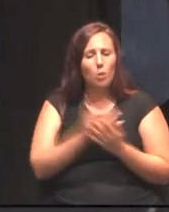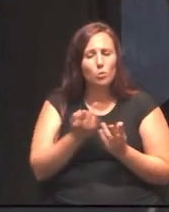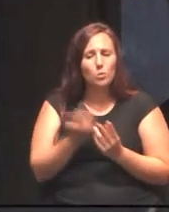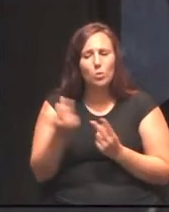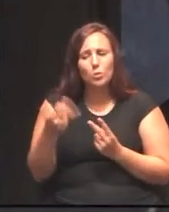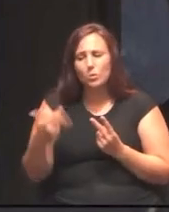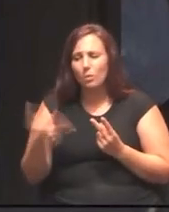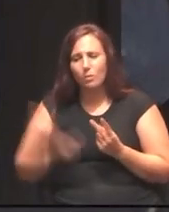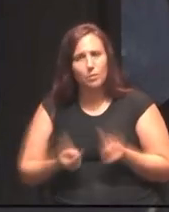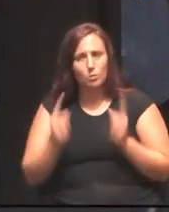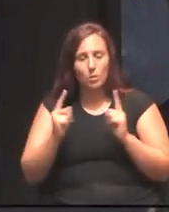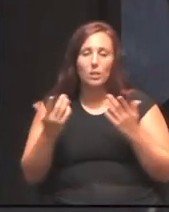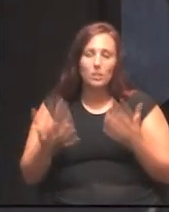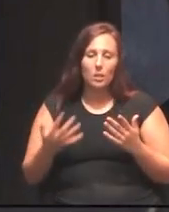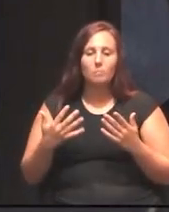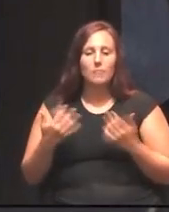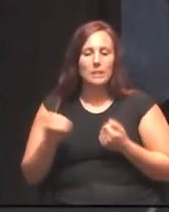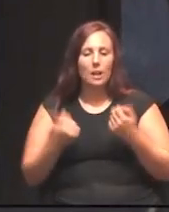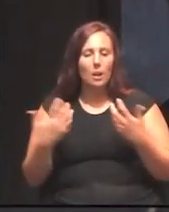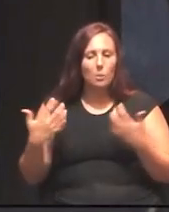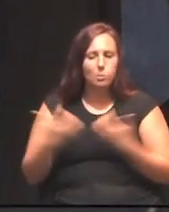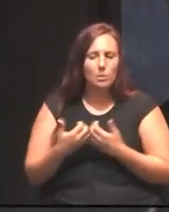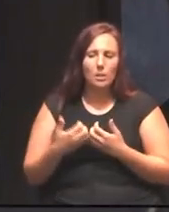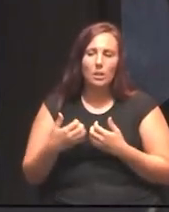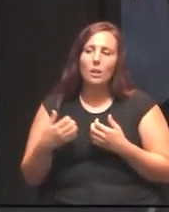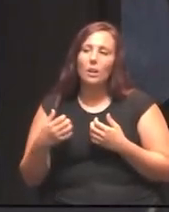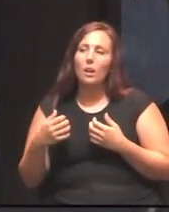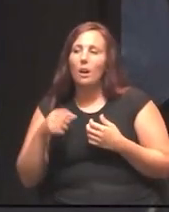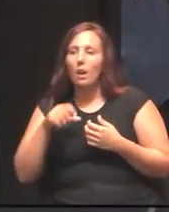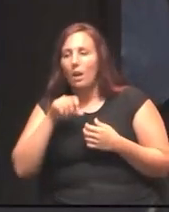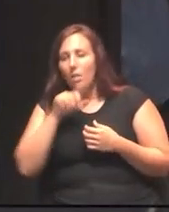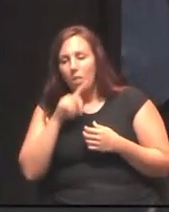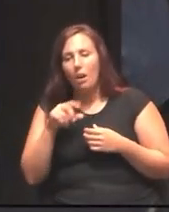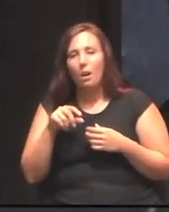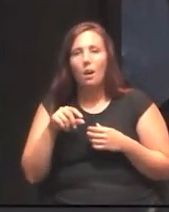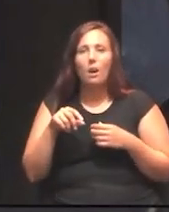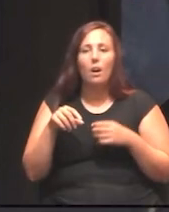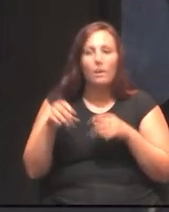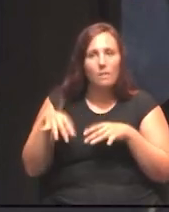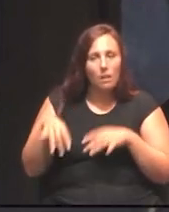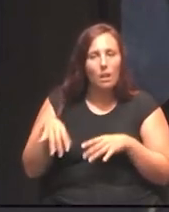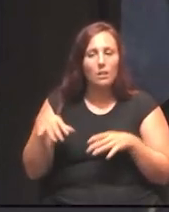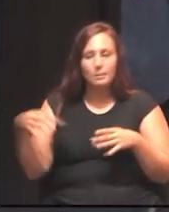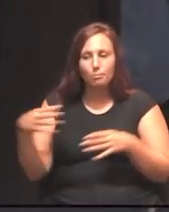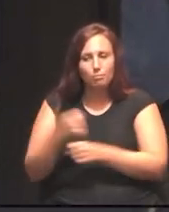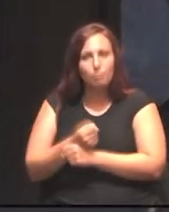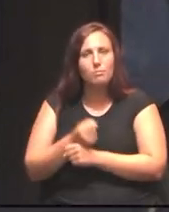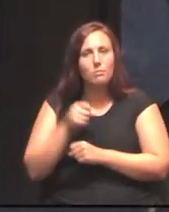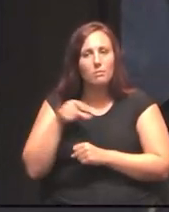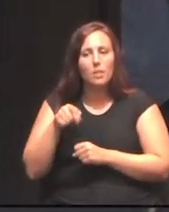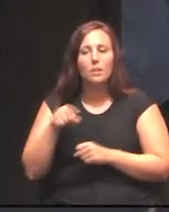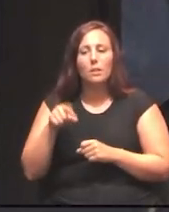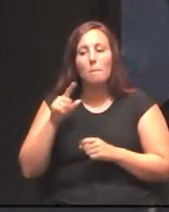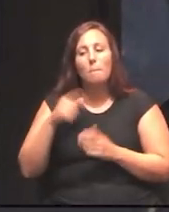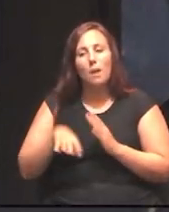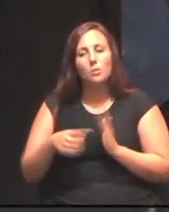A sinistralidade rodoviária não é inevitável e pode ser combatida e pode ser eliminada. E é preciso que isto seja, de facto, uma